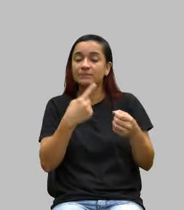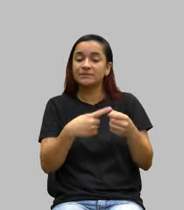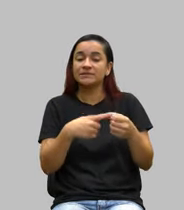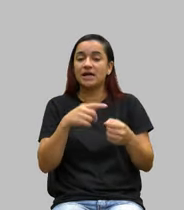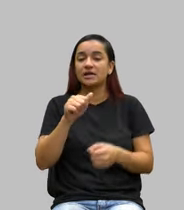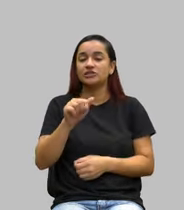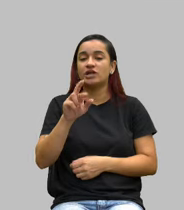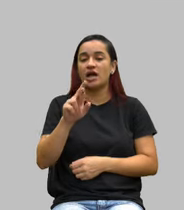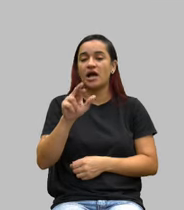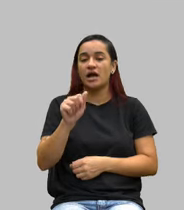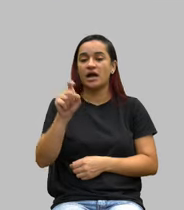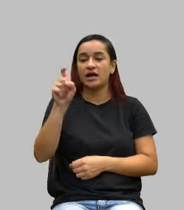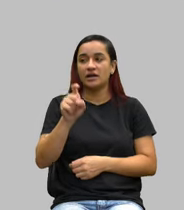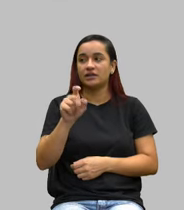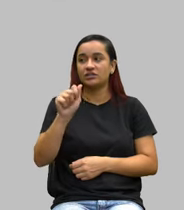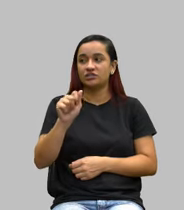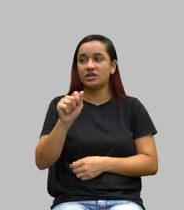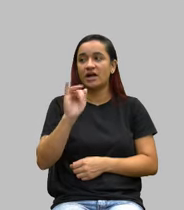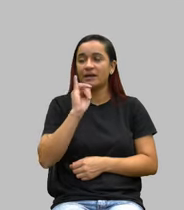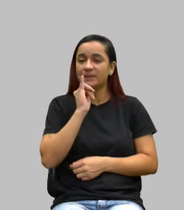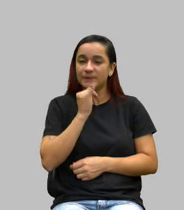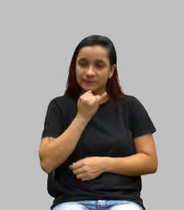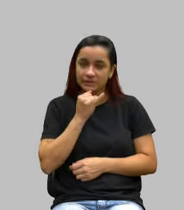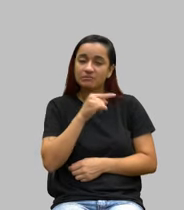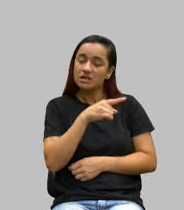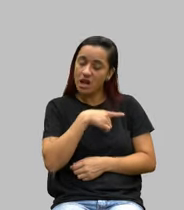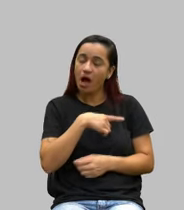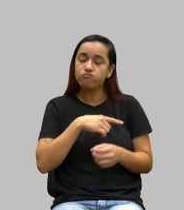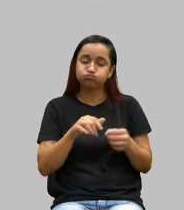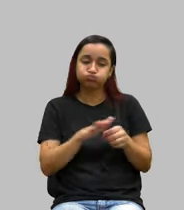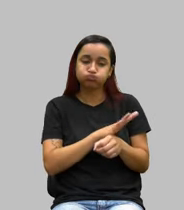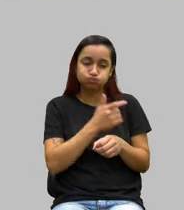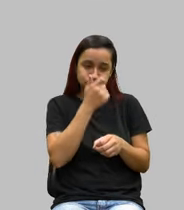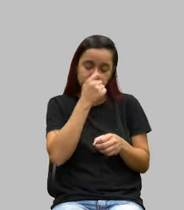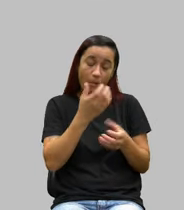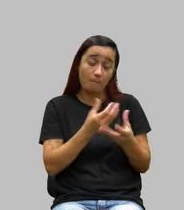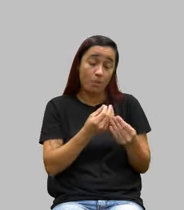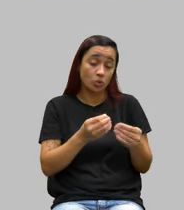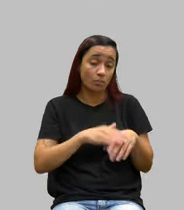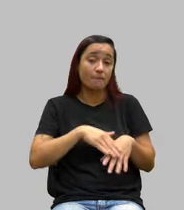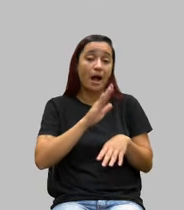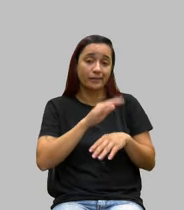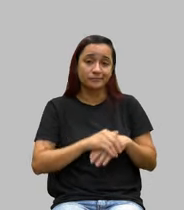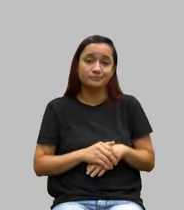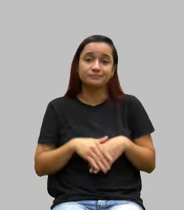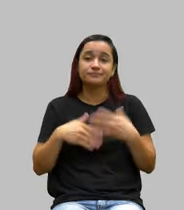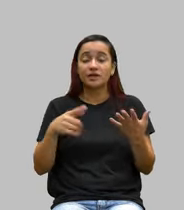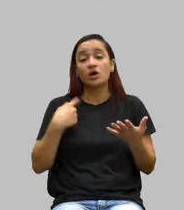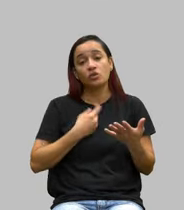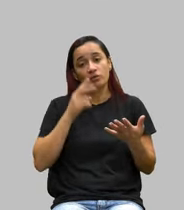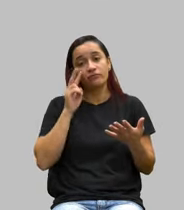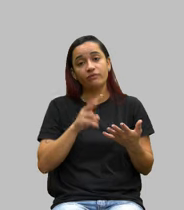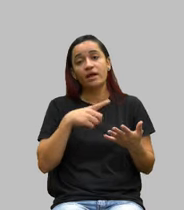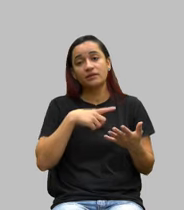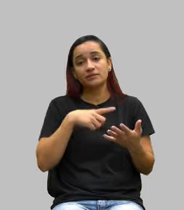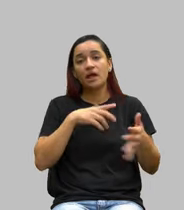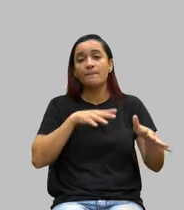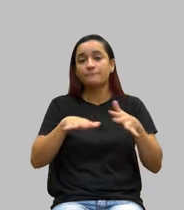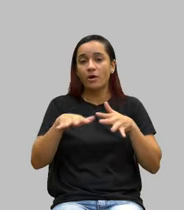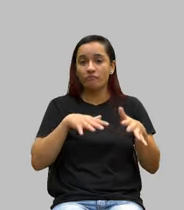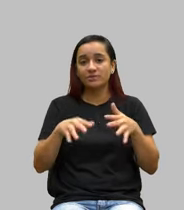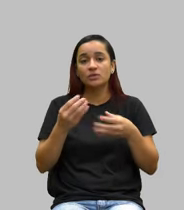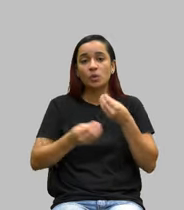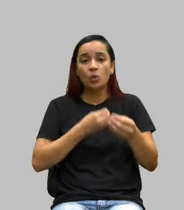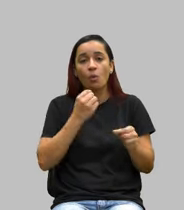né que lamentavelmente tá muito acima mas a gente vê que há uma movimentação né para construção de novos